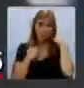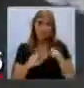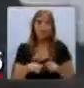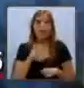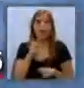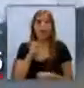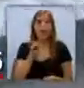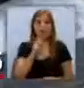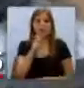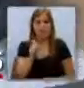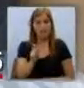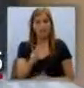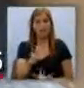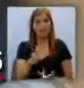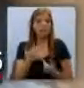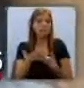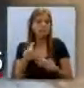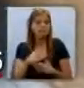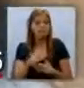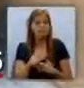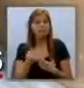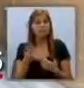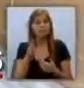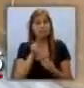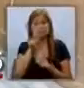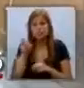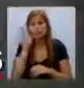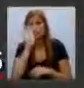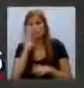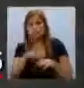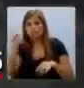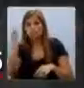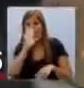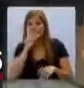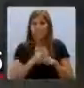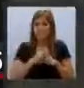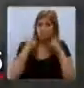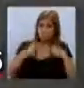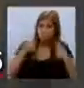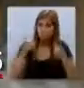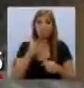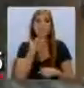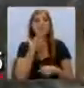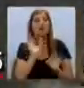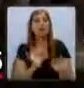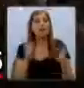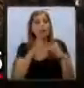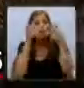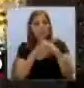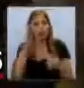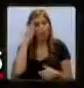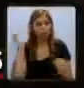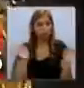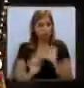resultar em infecções Apenas quando motivos ponderosos de interesse público o alcançarem deve acautelar-se situações de eventual conflito de